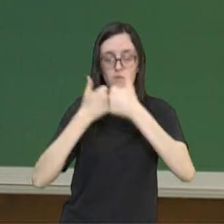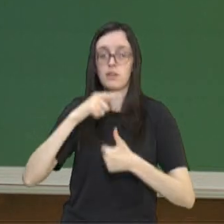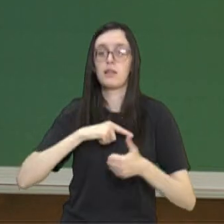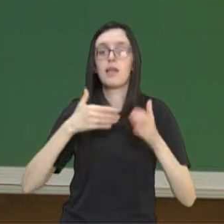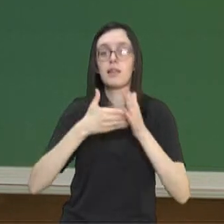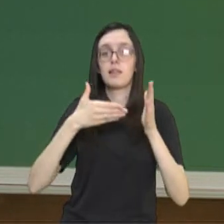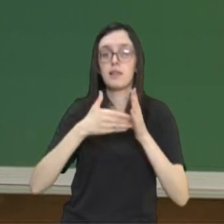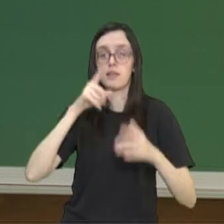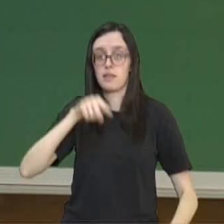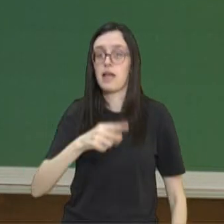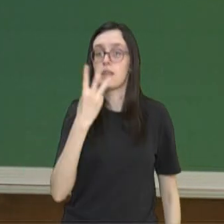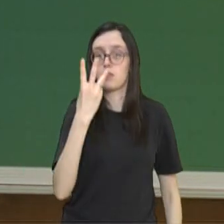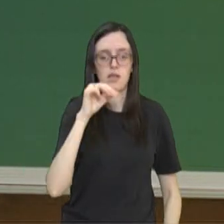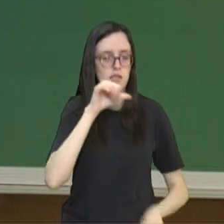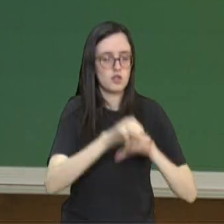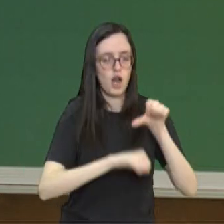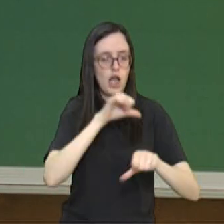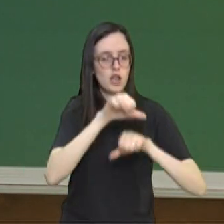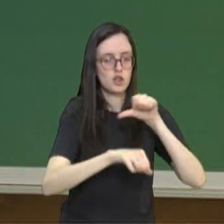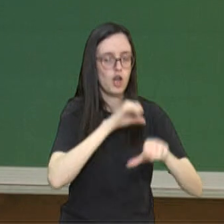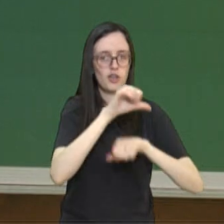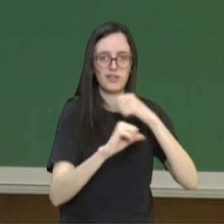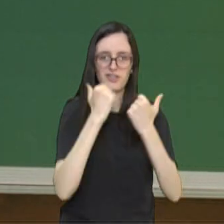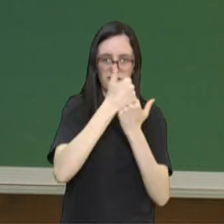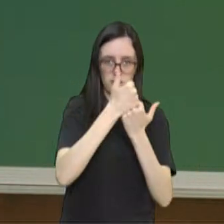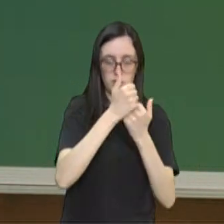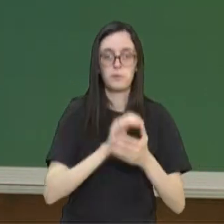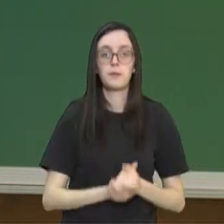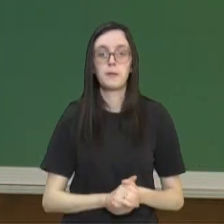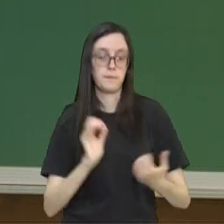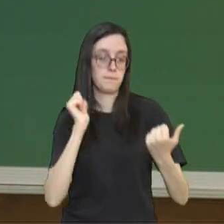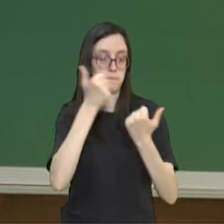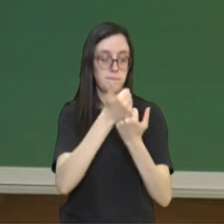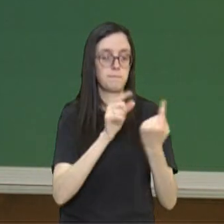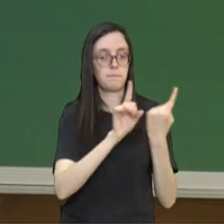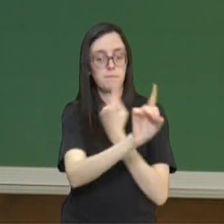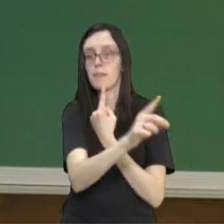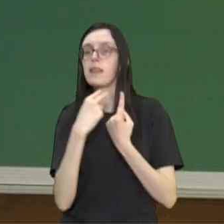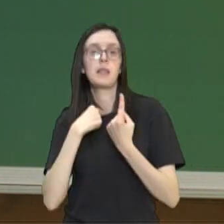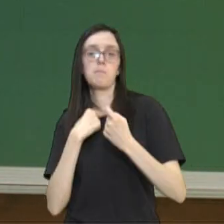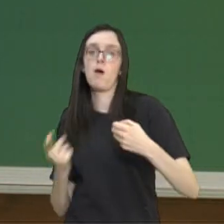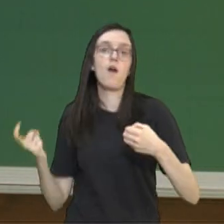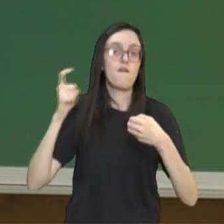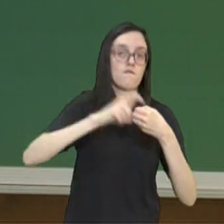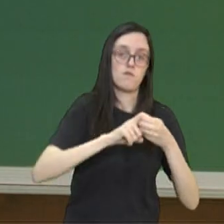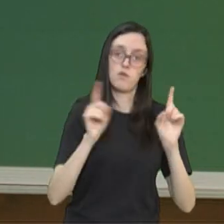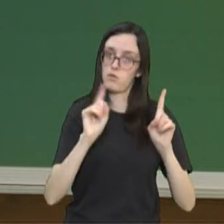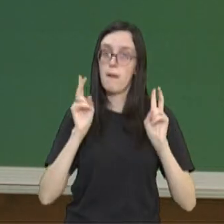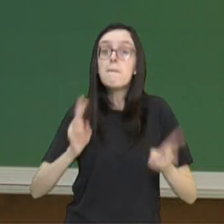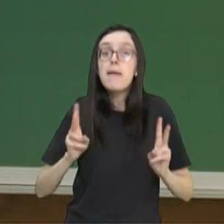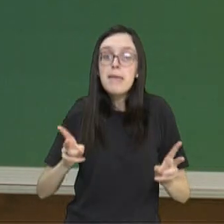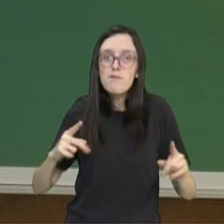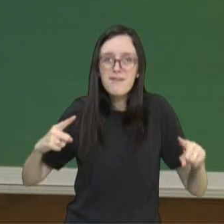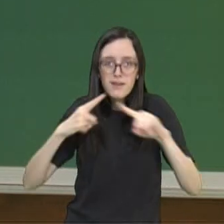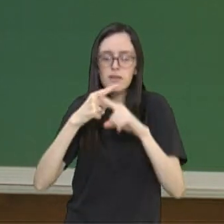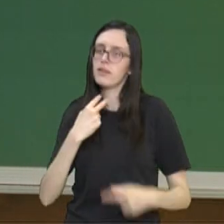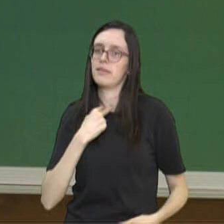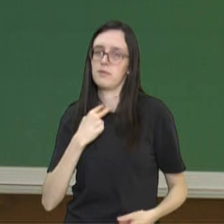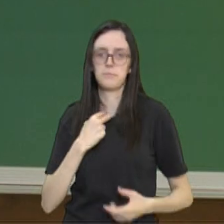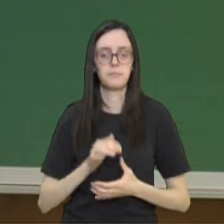isso na quadra. Então, muita atenção com isso. Futebol de campo, cobrança de lateral com a mão.